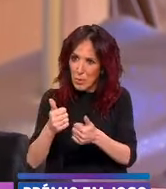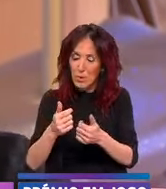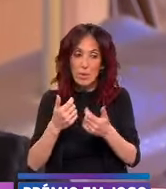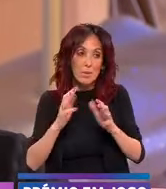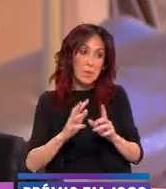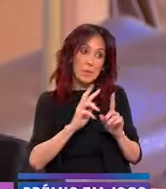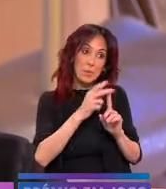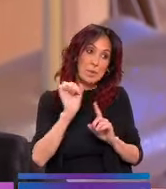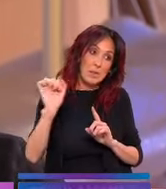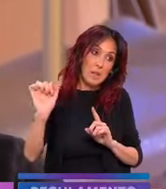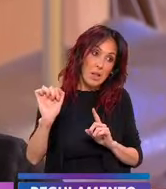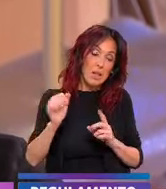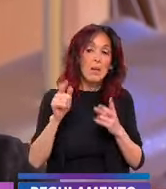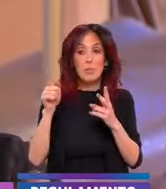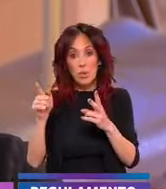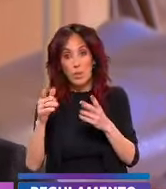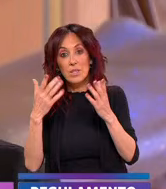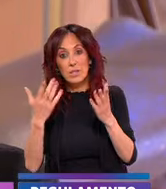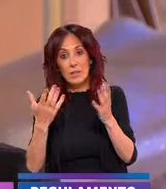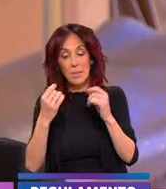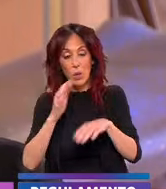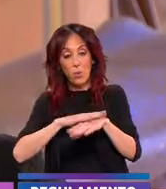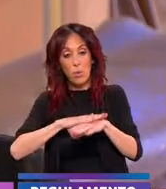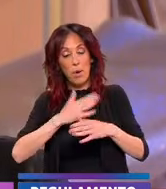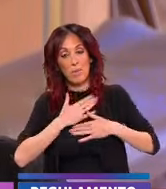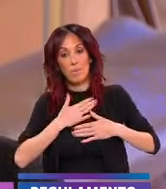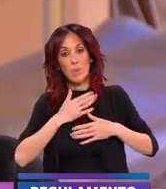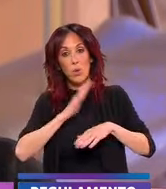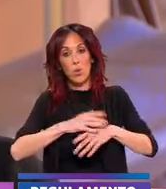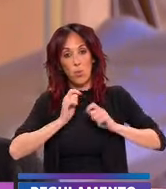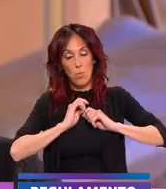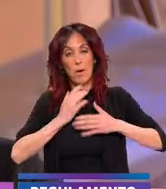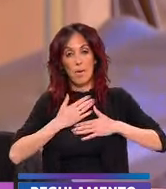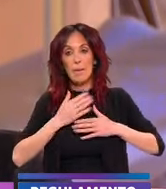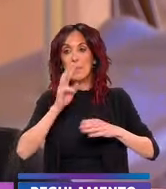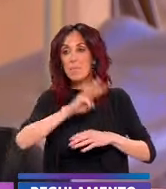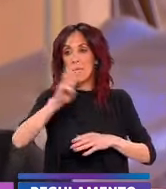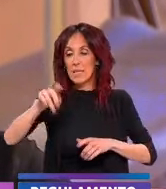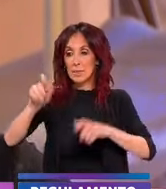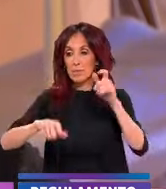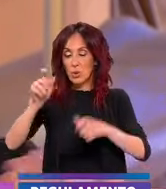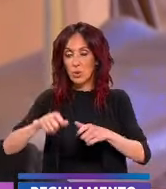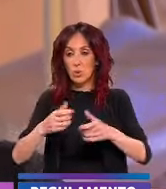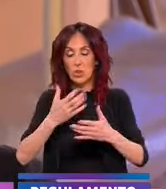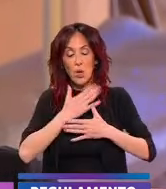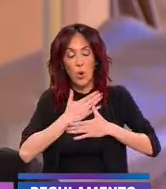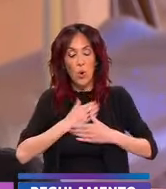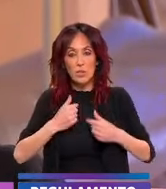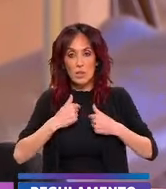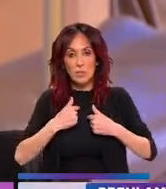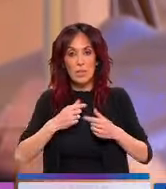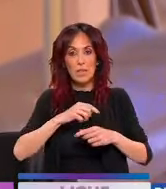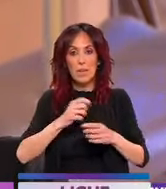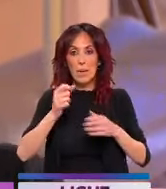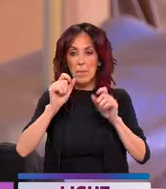e exatamente e e e olha e aqui também para fazer um bocadinho me a culpa eu tenho milhares de pessoas que gostam de mim milhares de mensagens incríveis